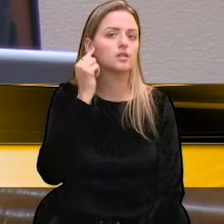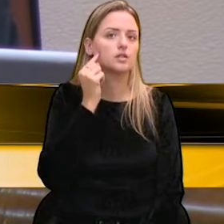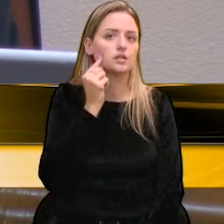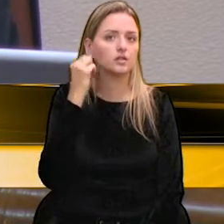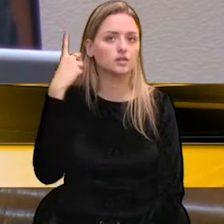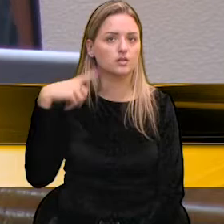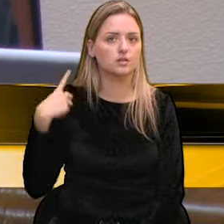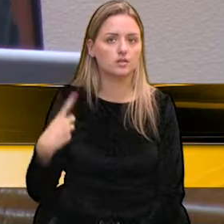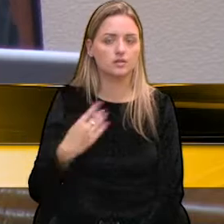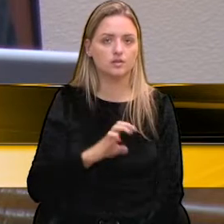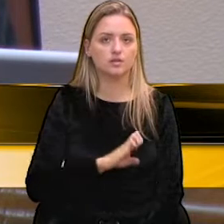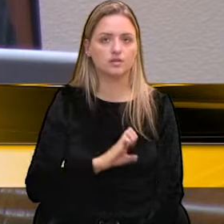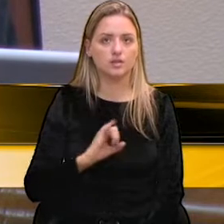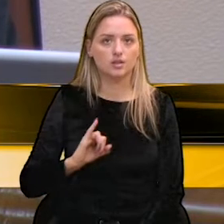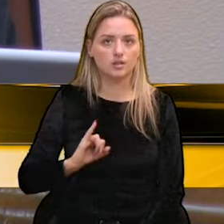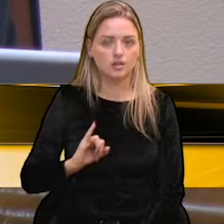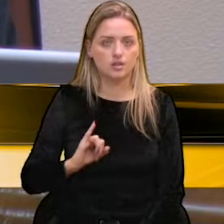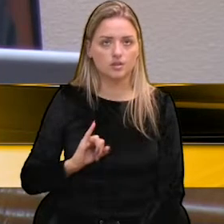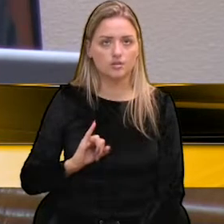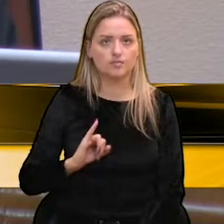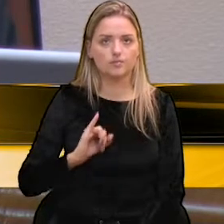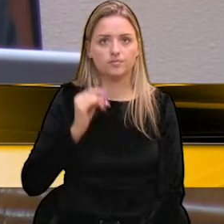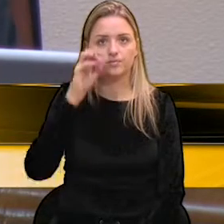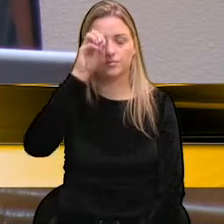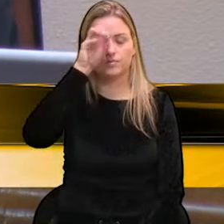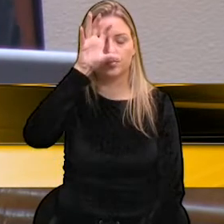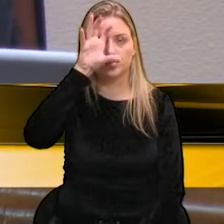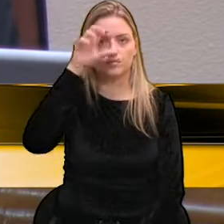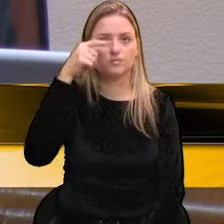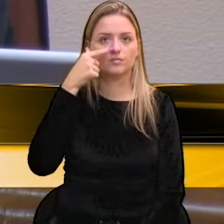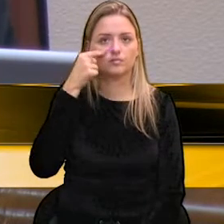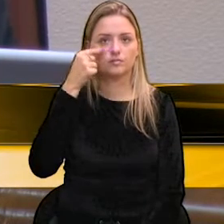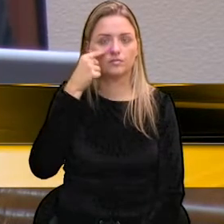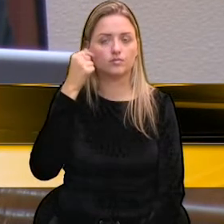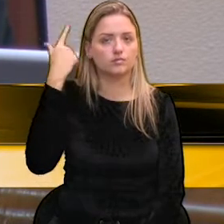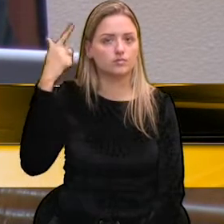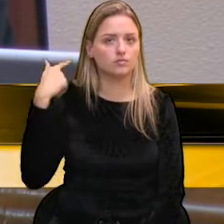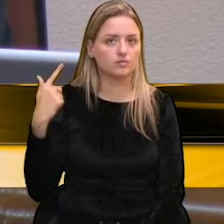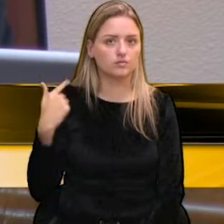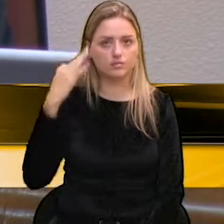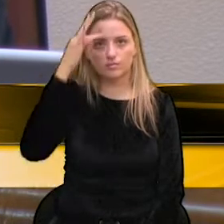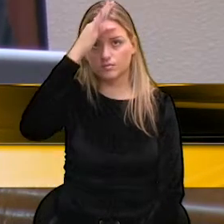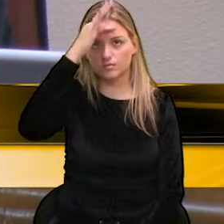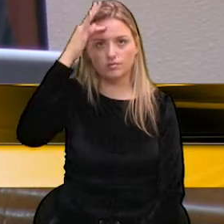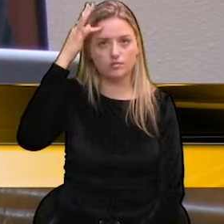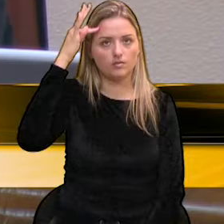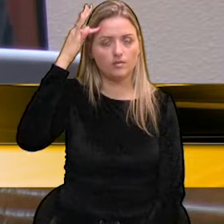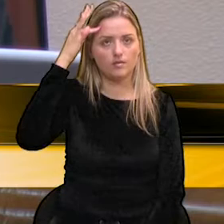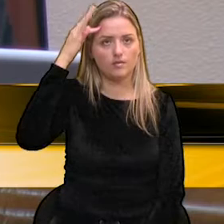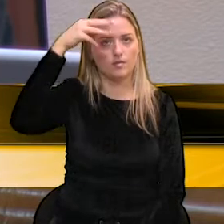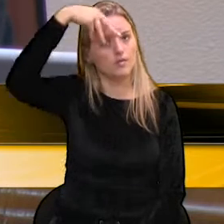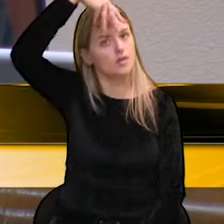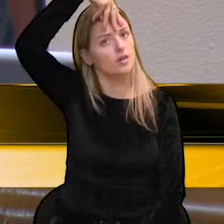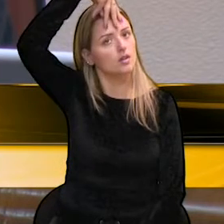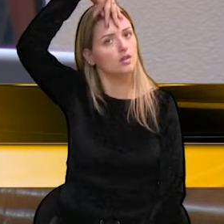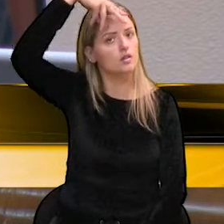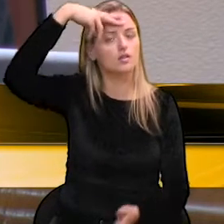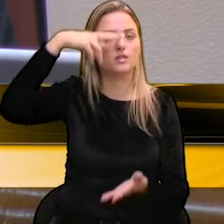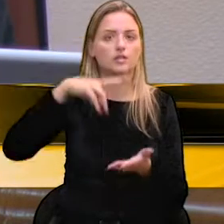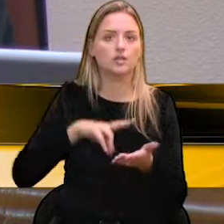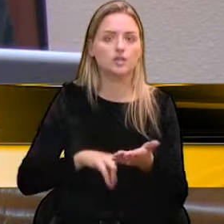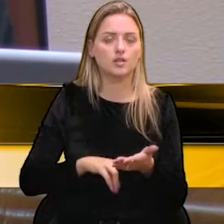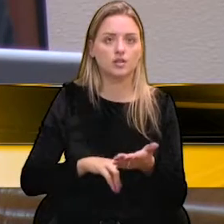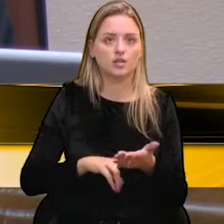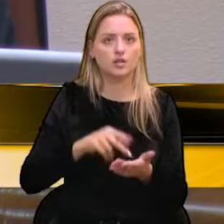Bandeira, Denise Pessoa, Edi Carlos, Elisandro Fiuza, Eloy Frisso, Gladys Frisso, Gustavo Toigo, Kiko Girardi, Neril